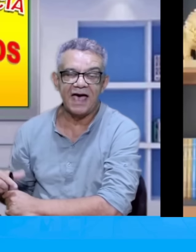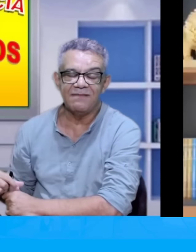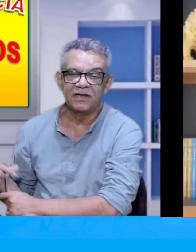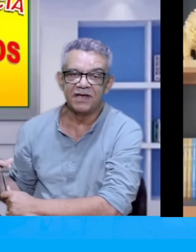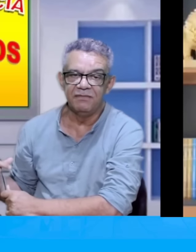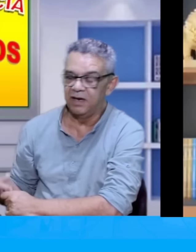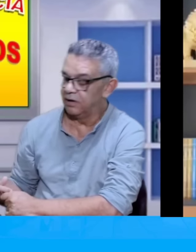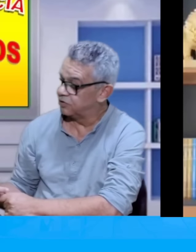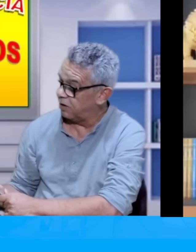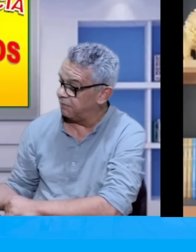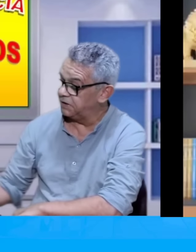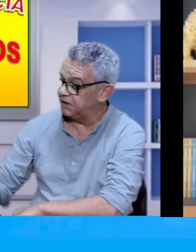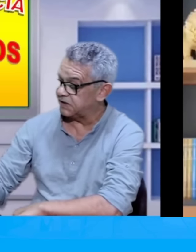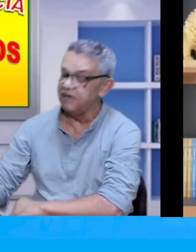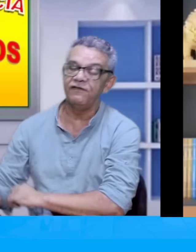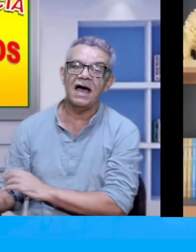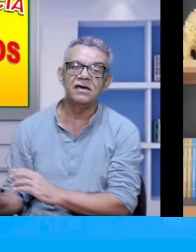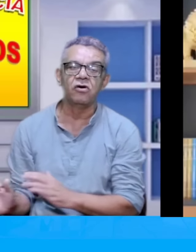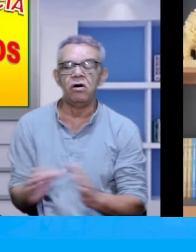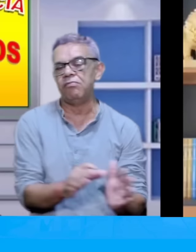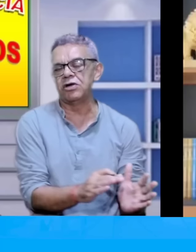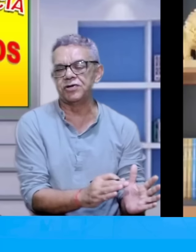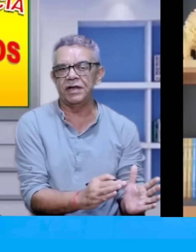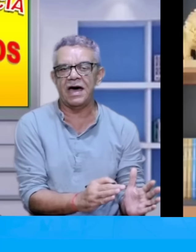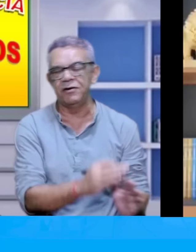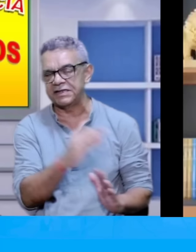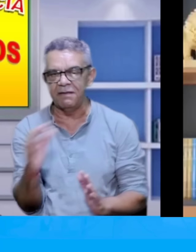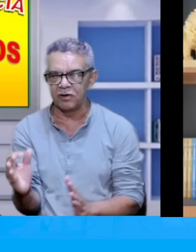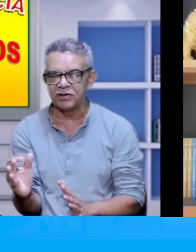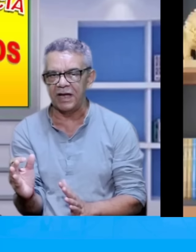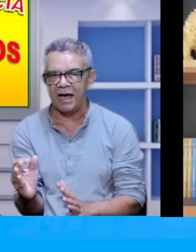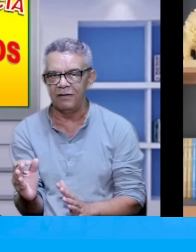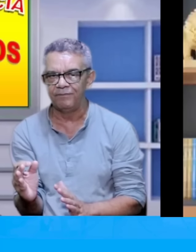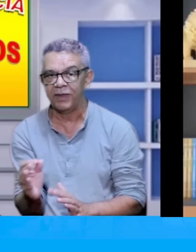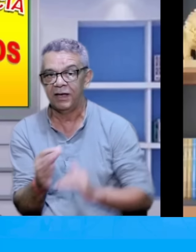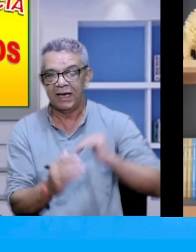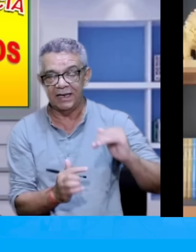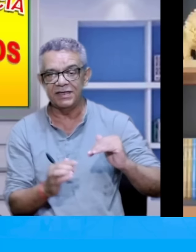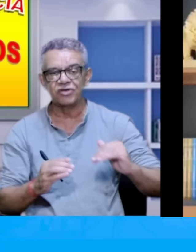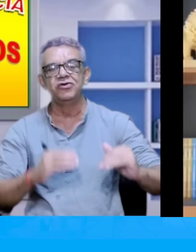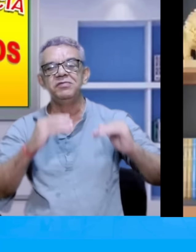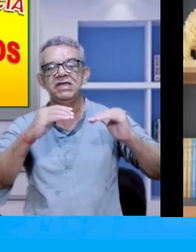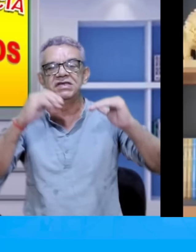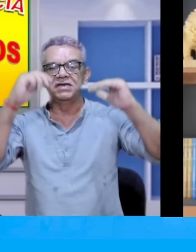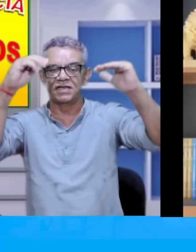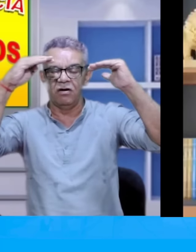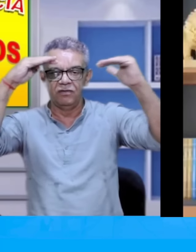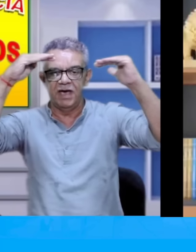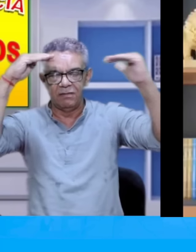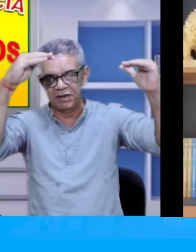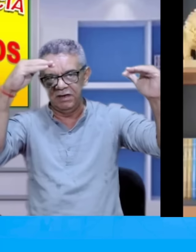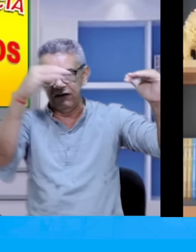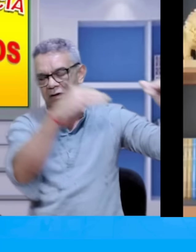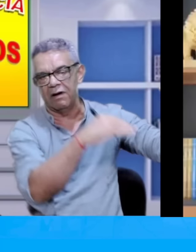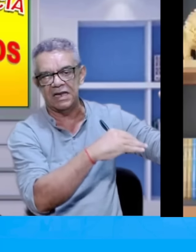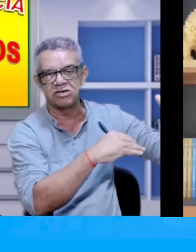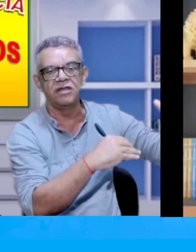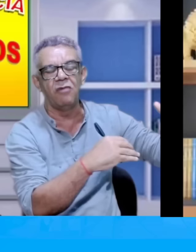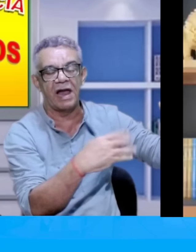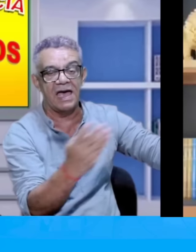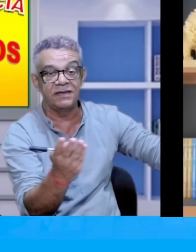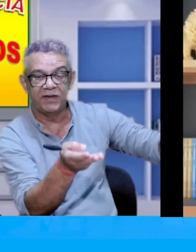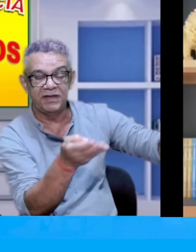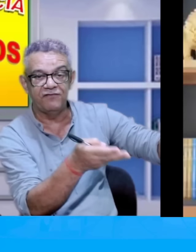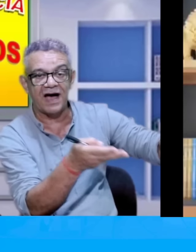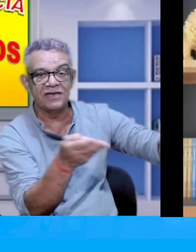Pois é, meus amigos, o homem diz que vai com o Bolsonaro ou é sem Bolsonaro. Ele diz que os ministros estão no mesmo nível que o Alexandre